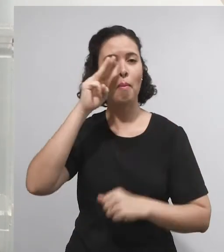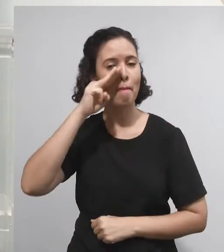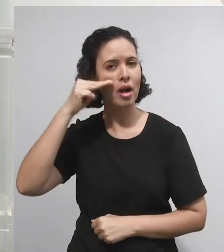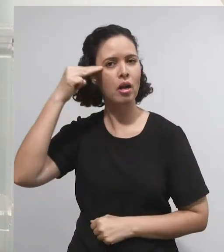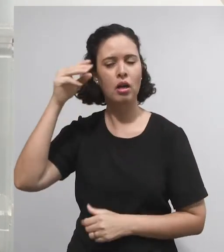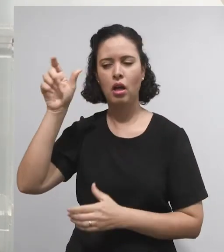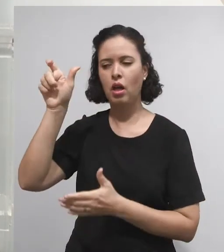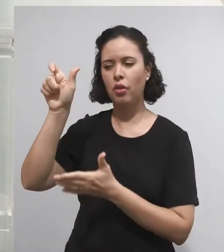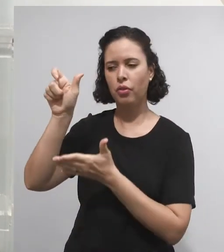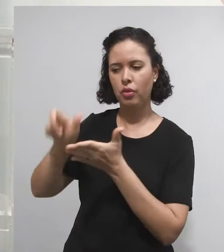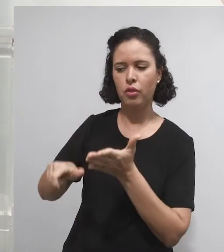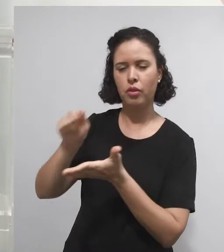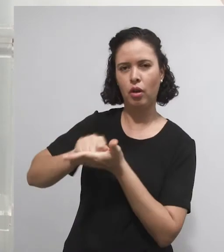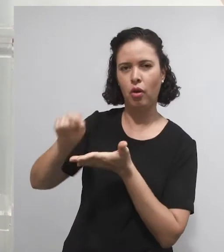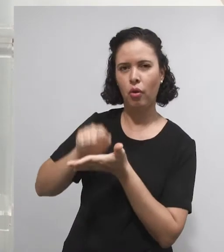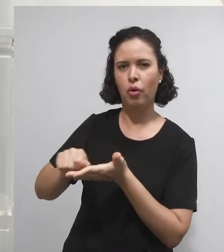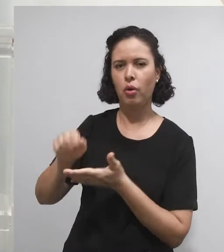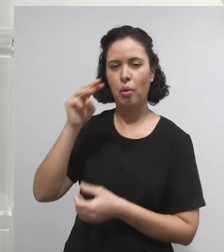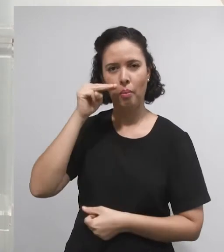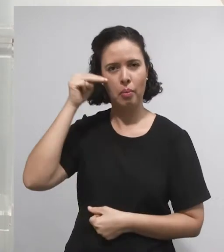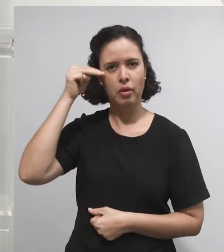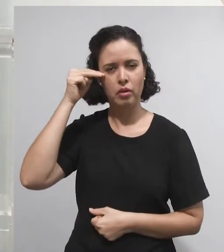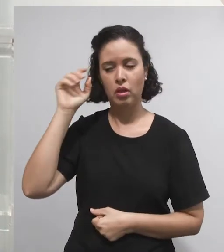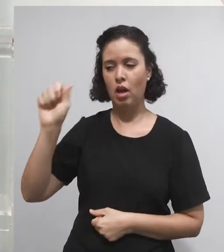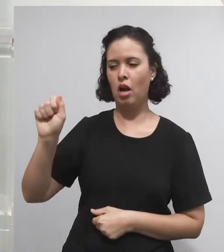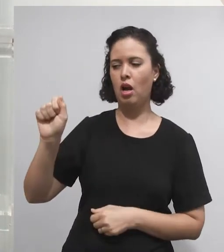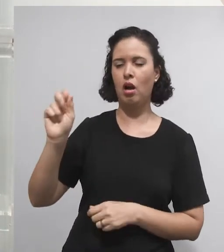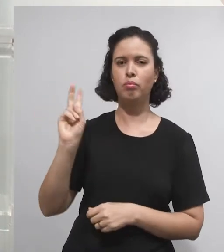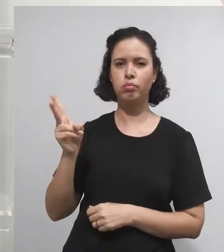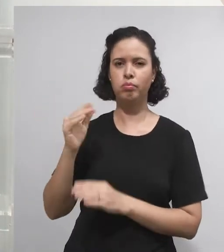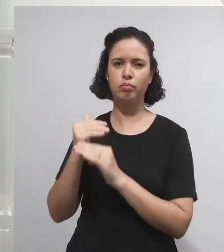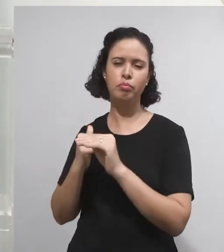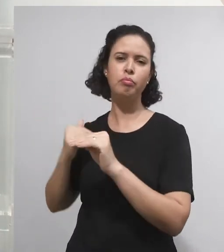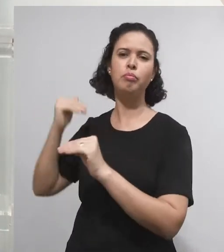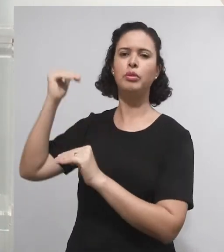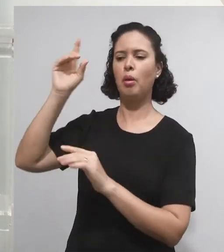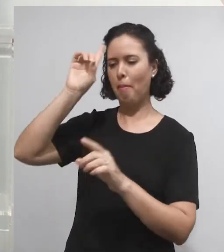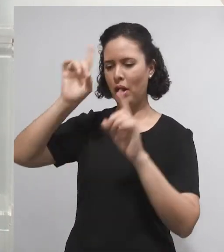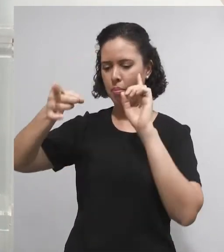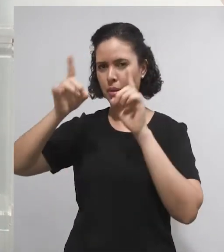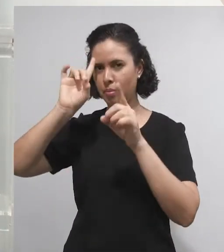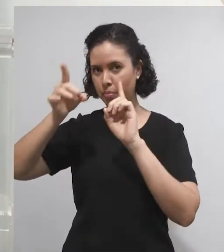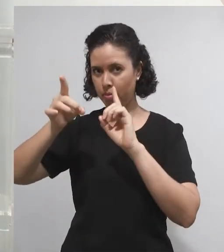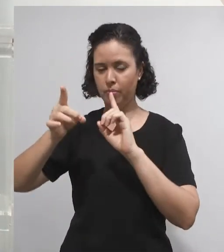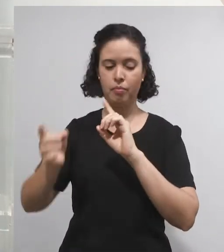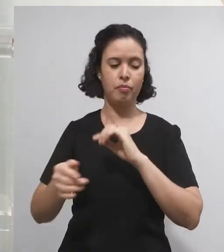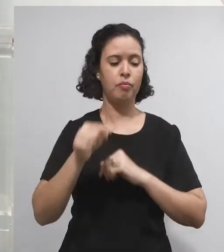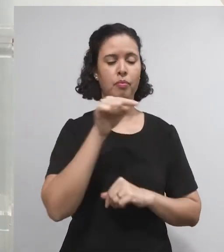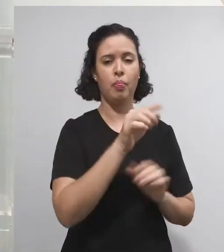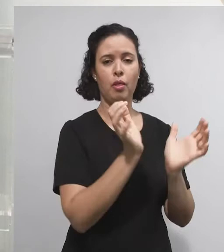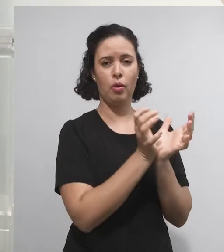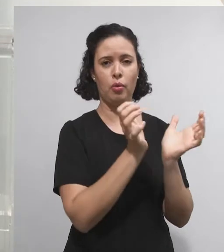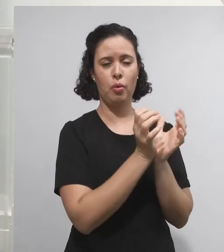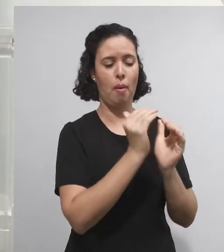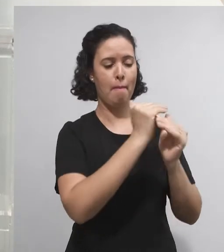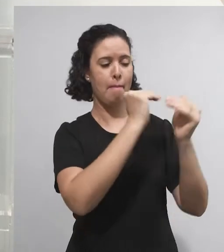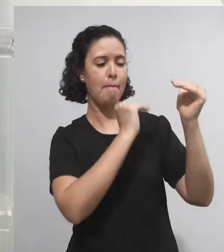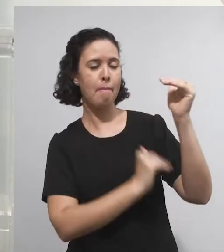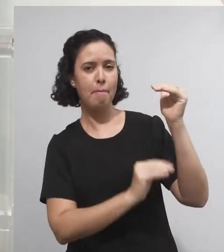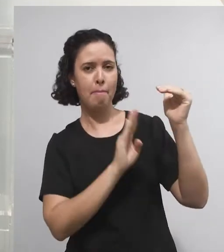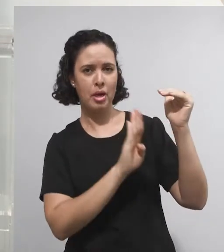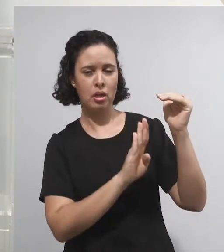a classe A seja a dominante e para que a classe A seja mantenha-se na